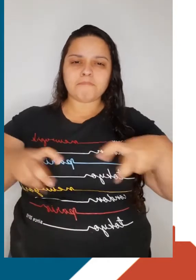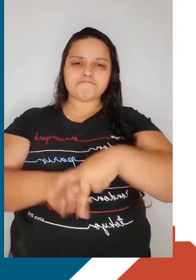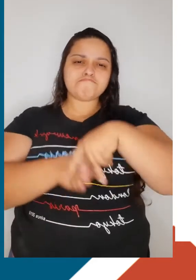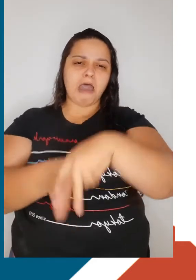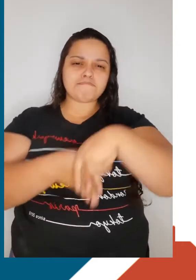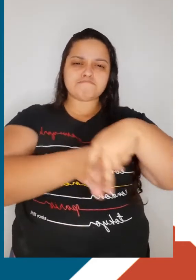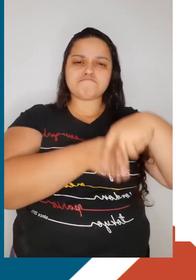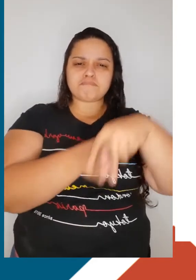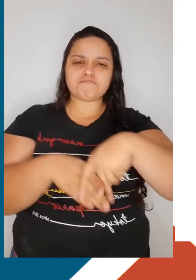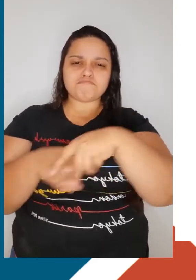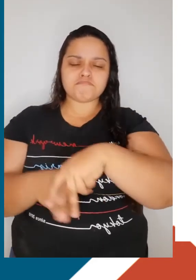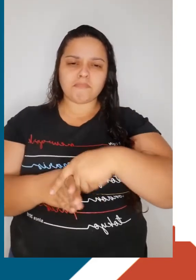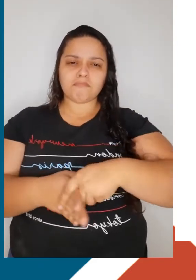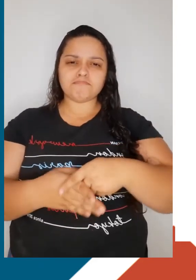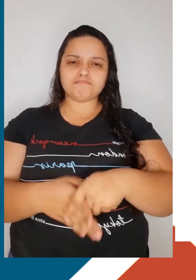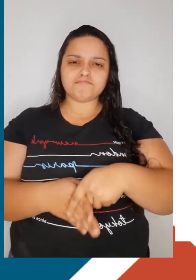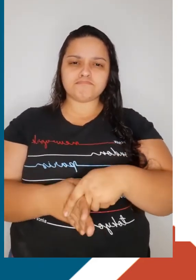forma!